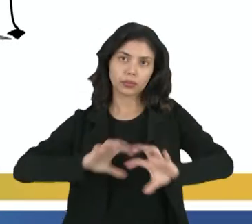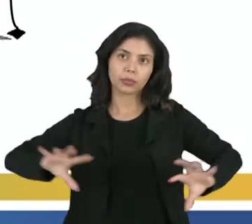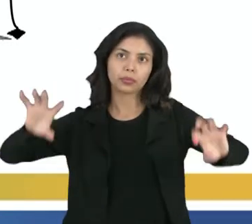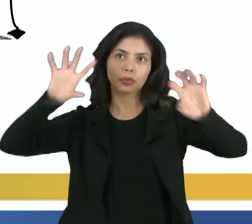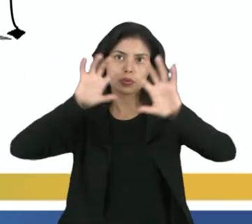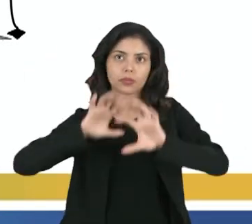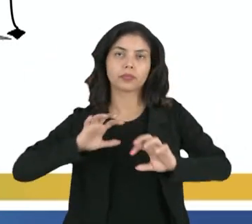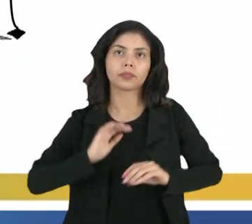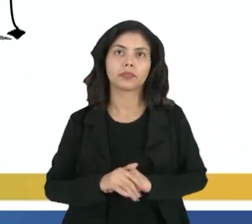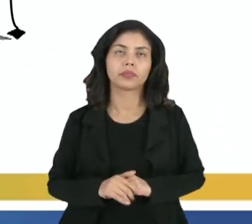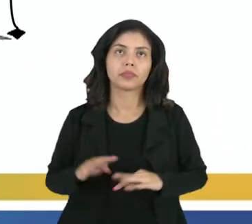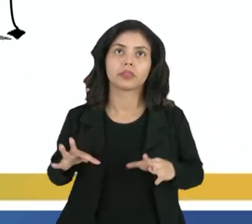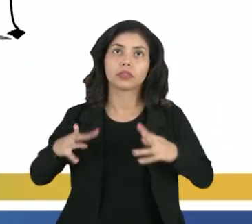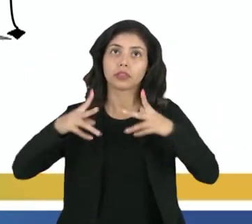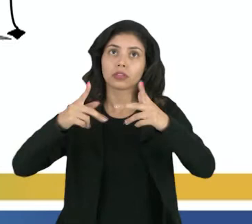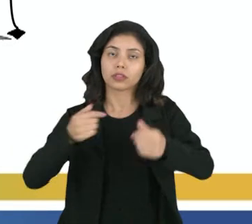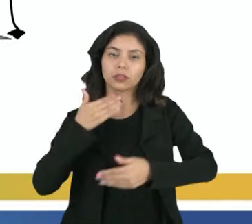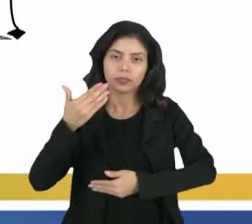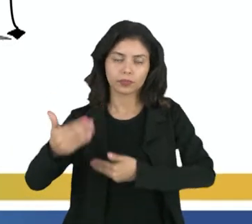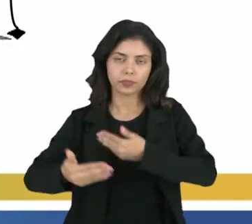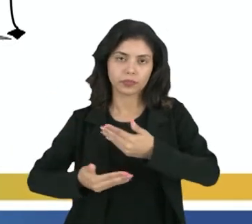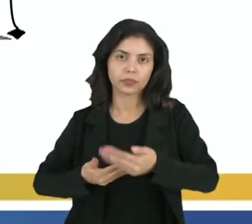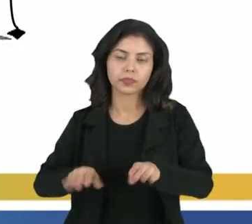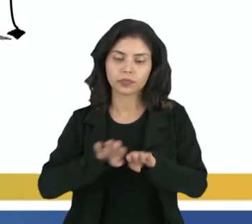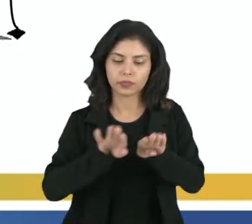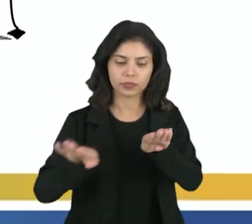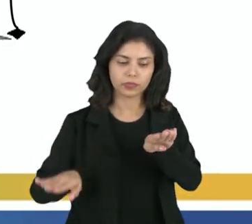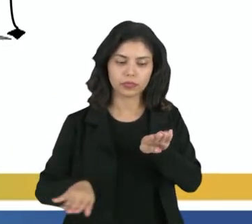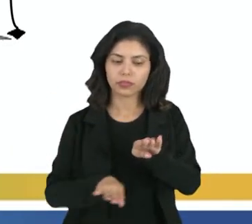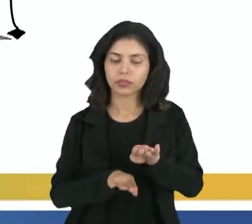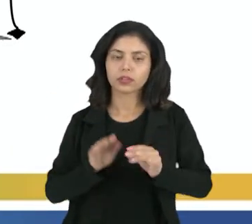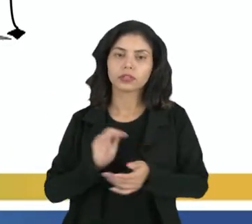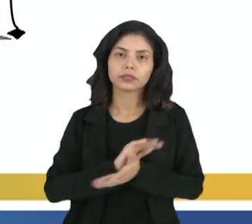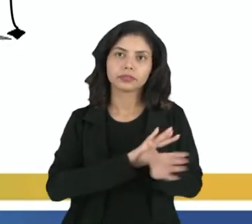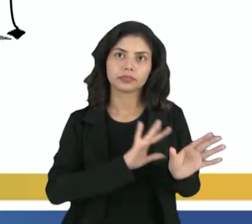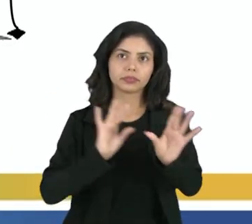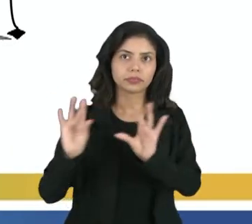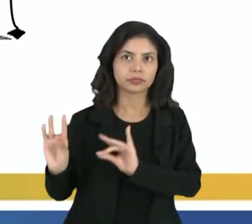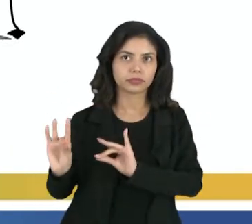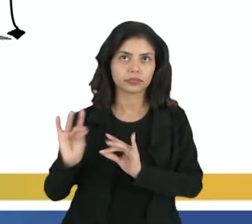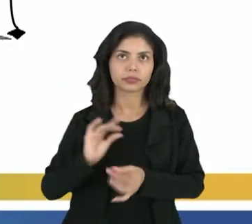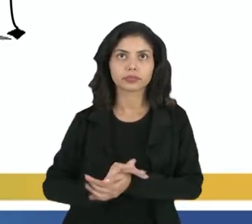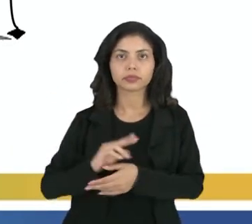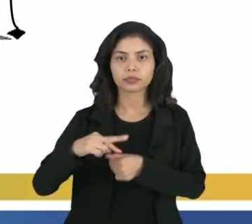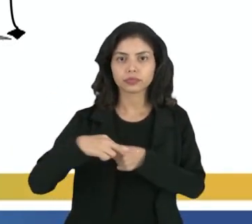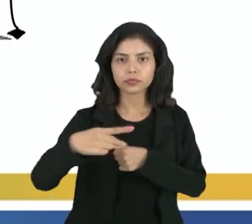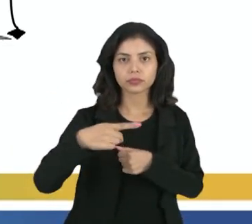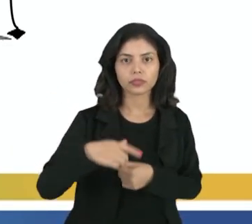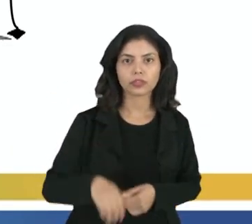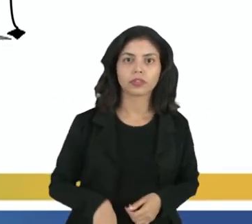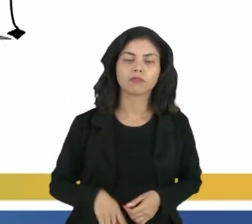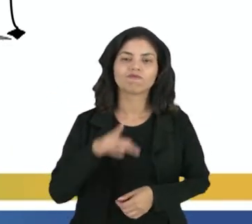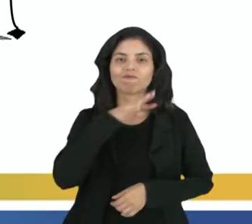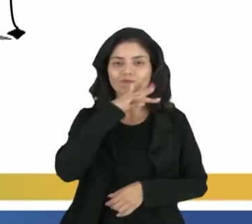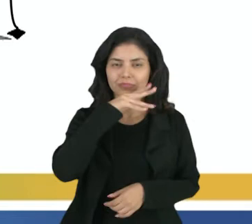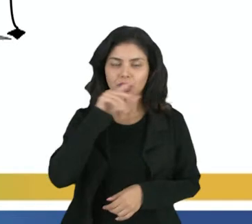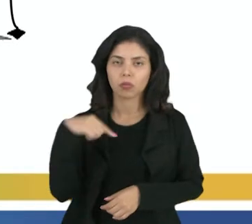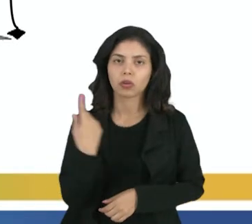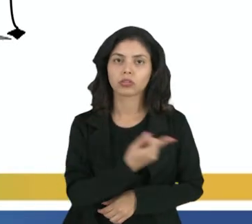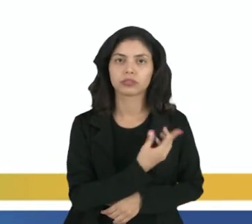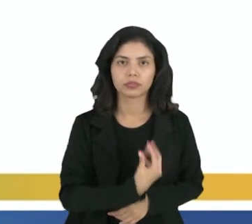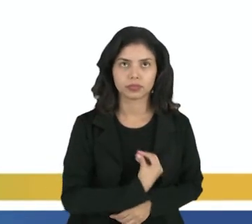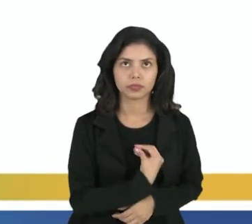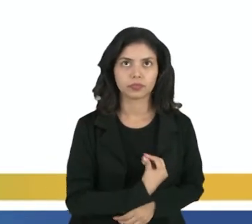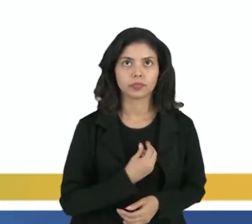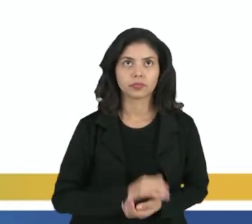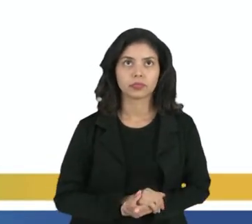ambiental. Então, todo esse processo de desequilíbrio vai trazer consequências graves para o meio onde nós